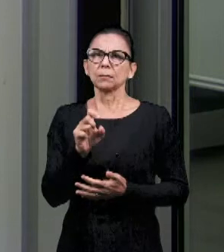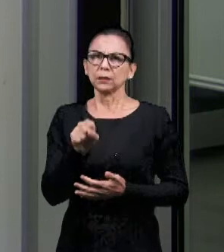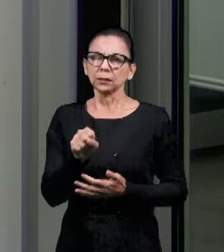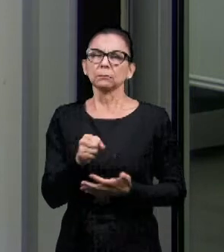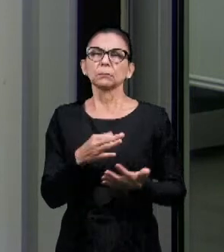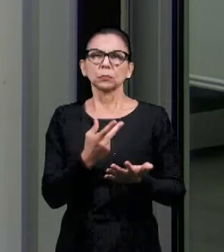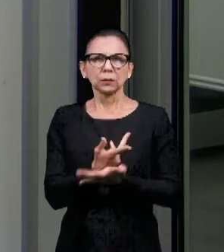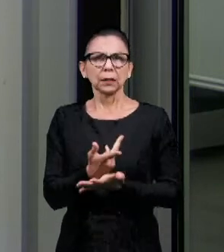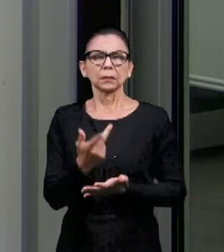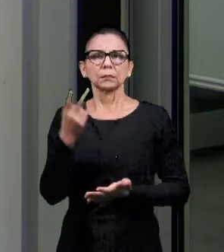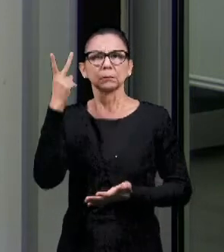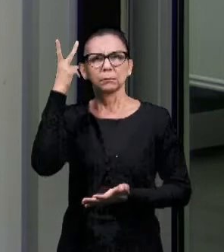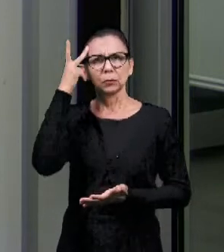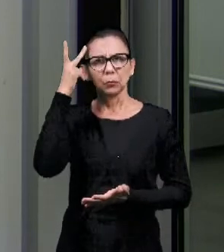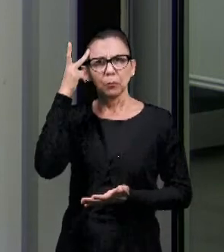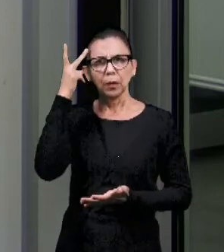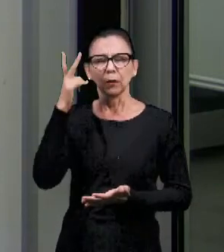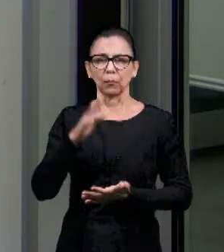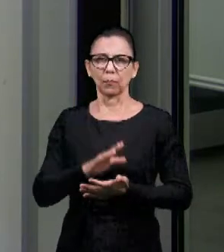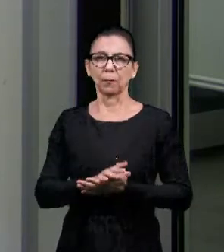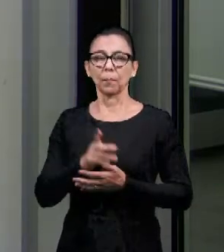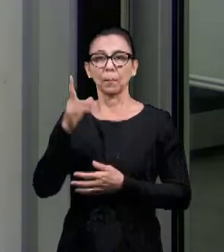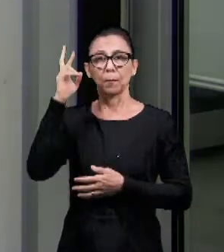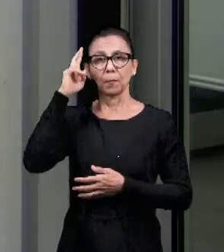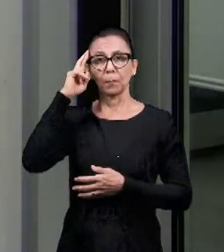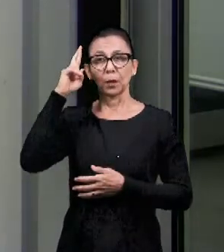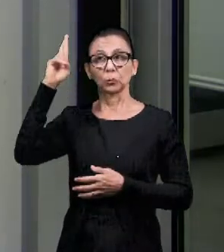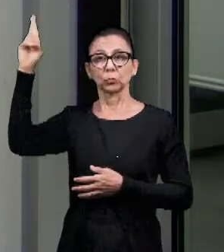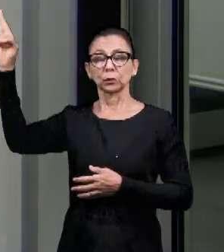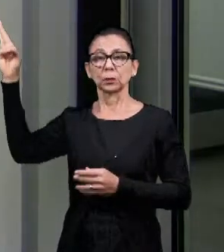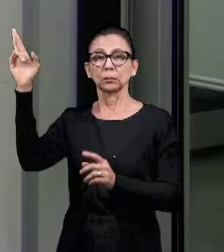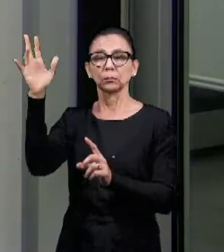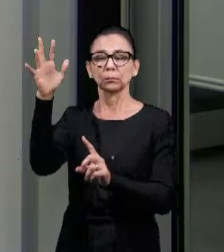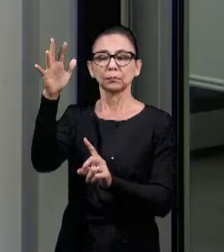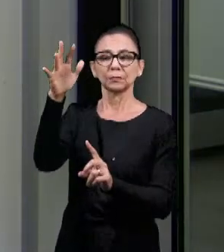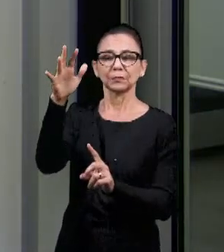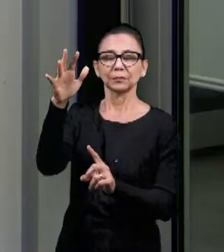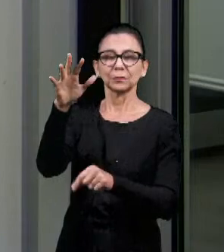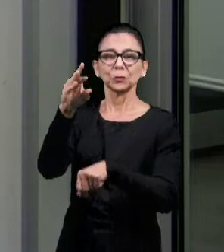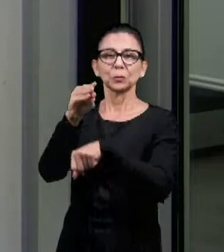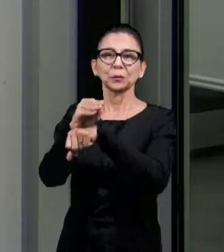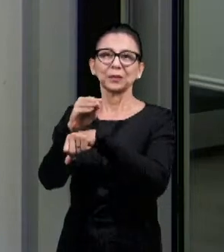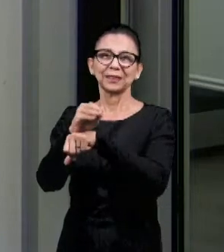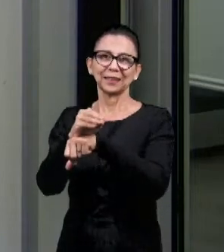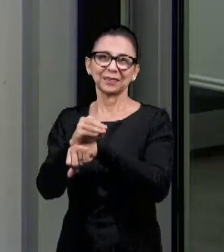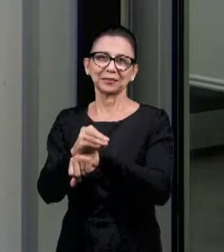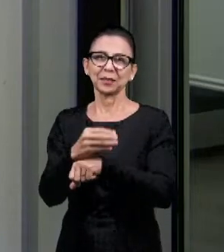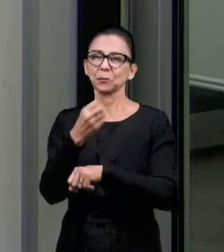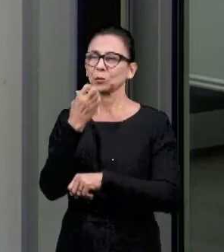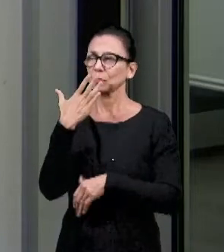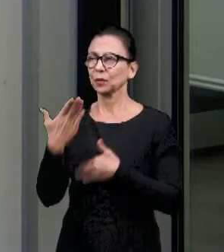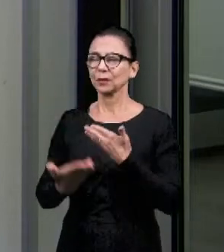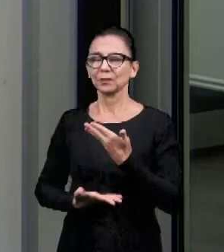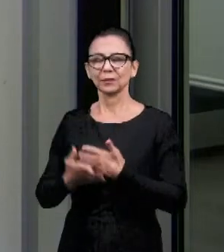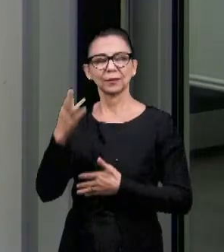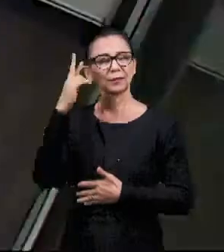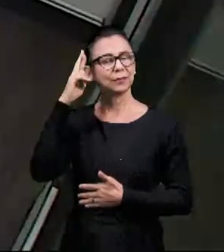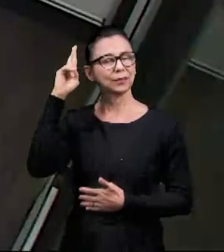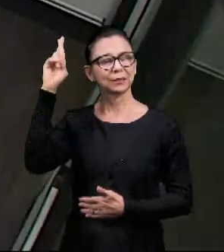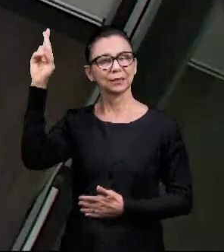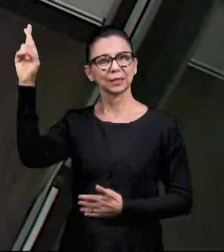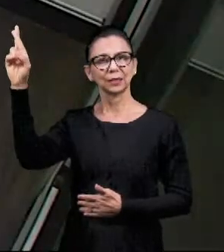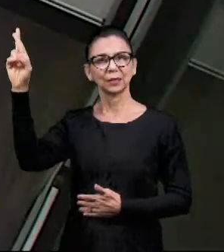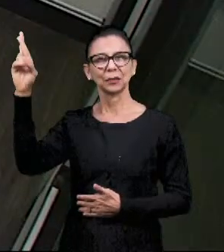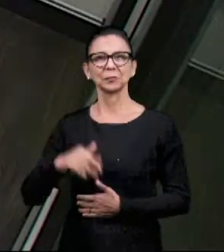né? Debaixo das mãos do Senhor, né? É o melhor lugar para estar. Glória a Deus. Glória a